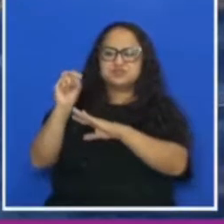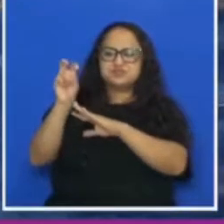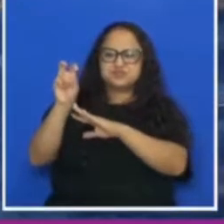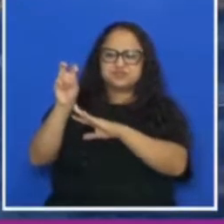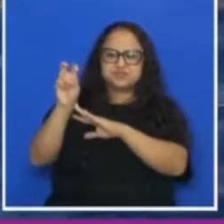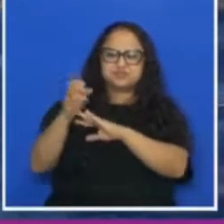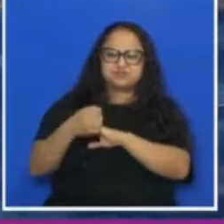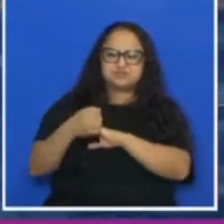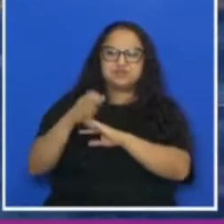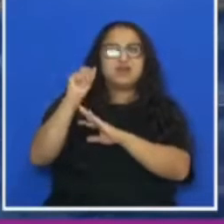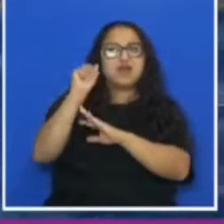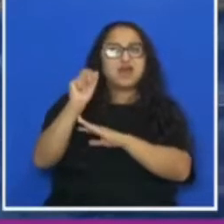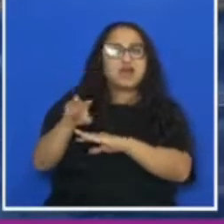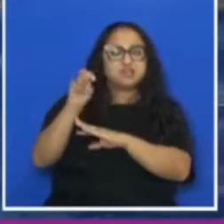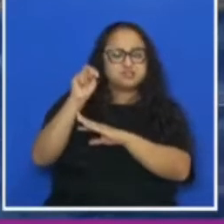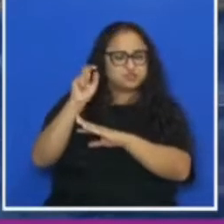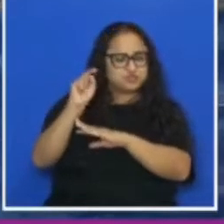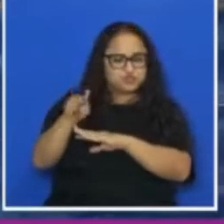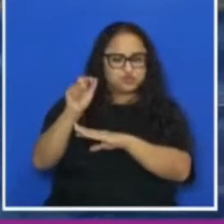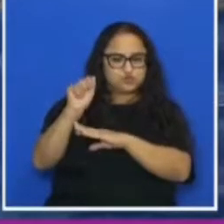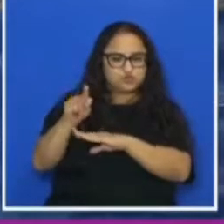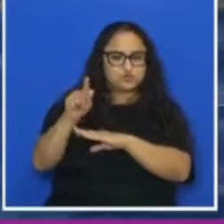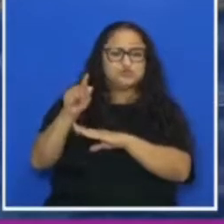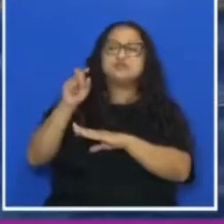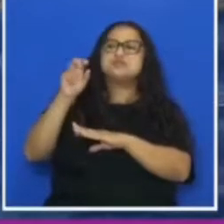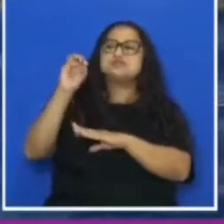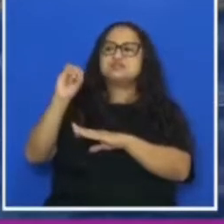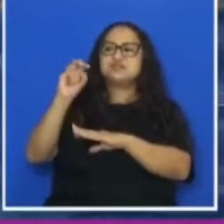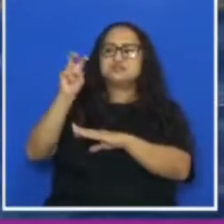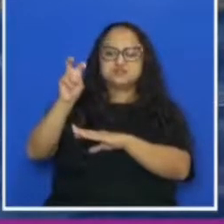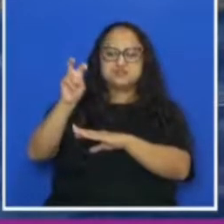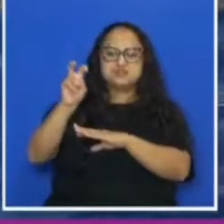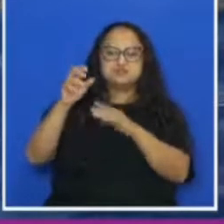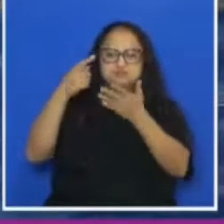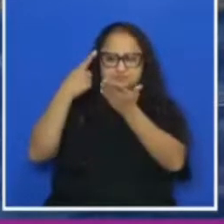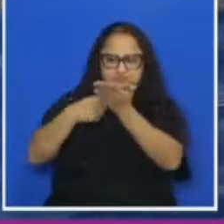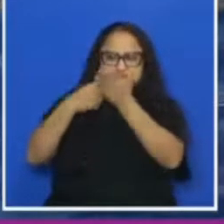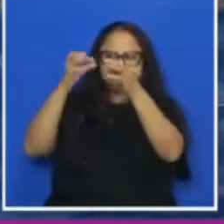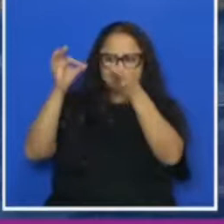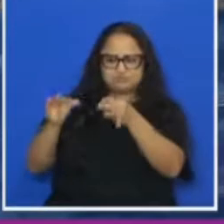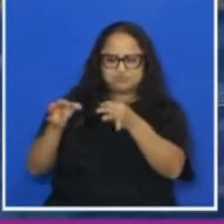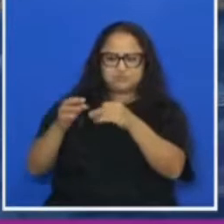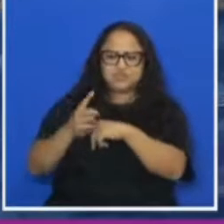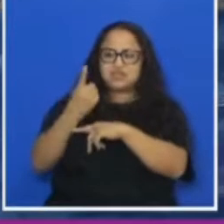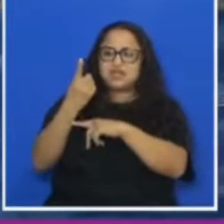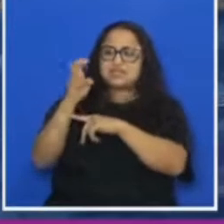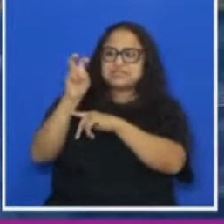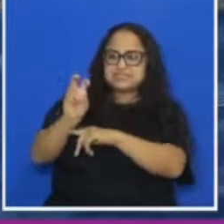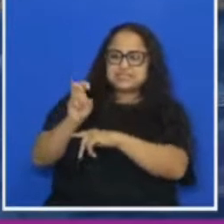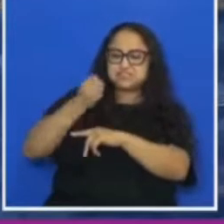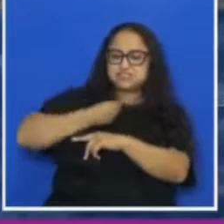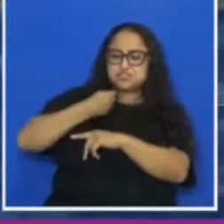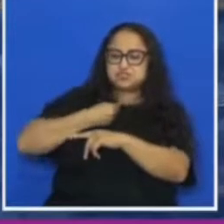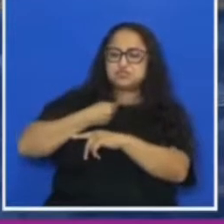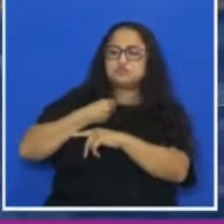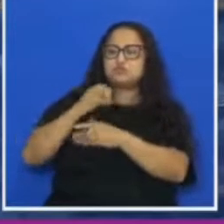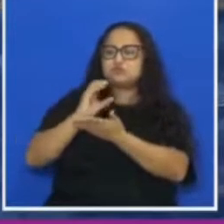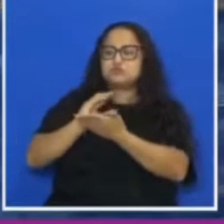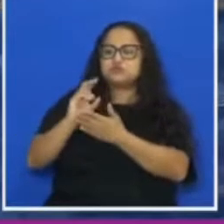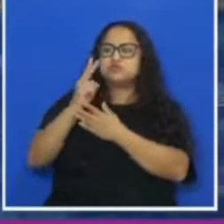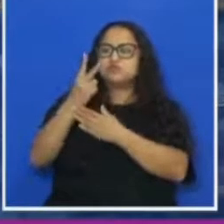05. Azul 05. Vamos confirmar? As 15 dezenas sorteadas no